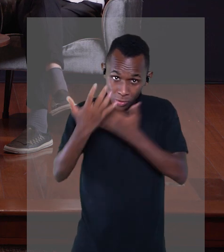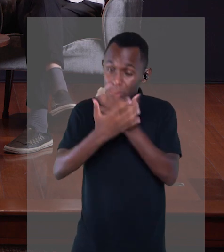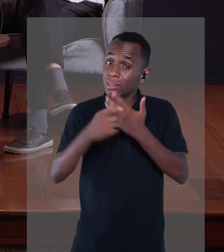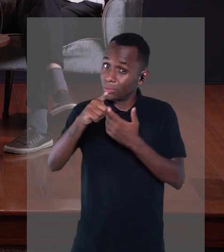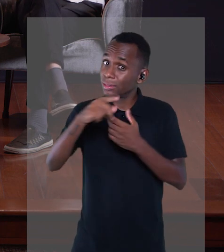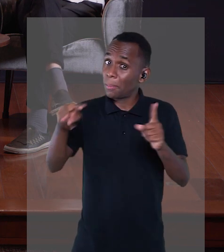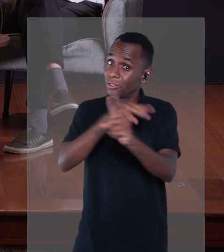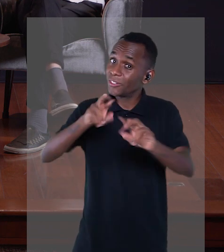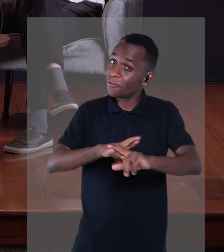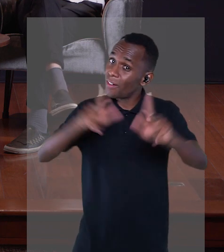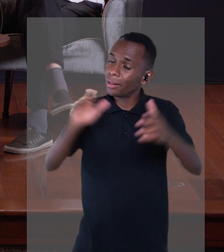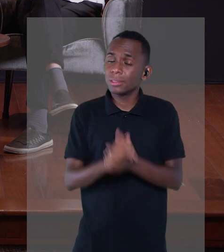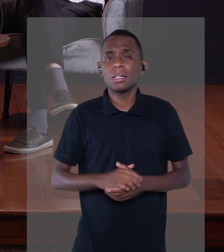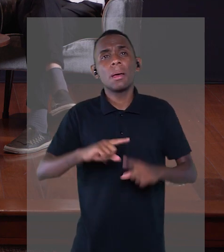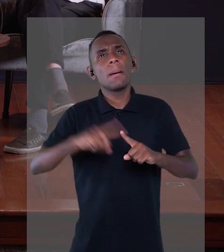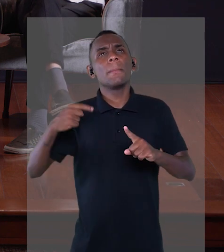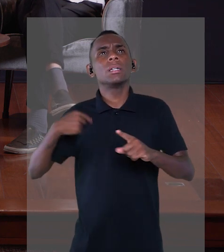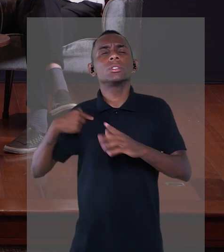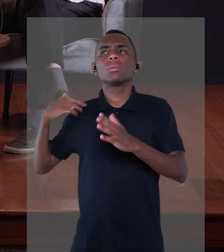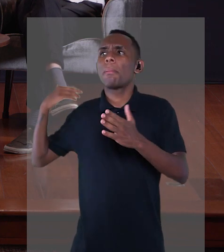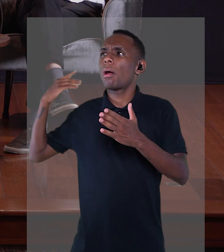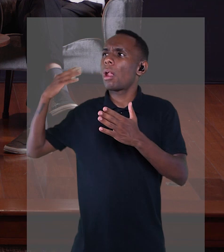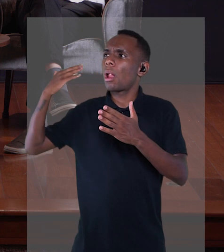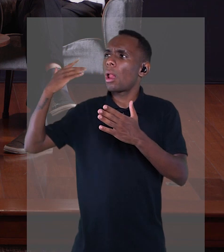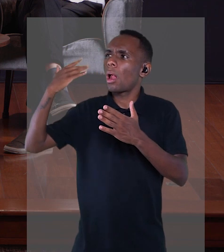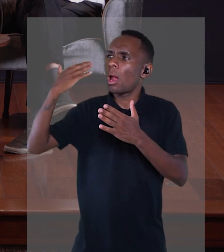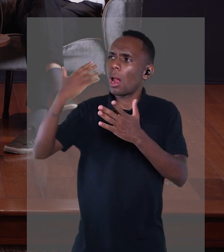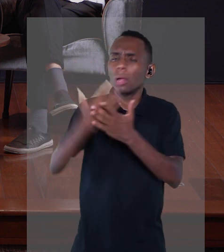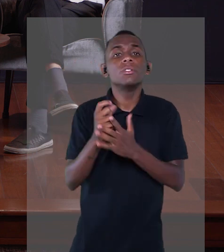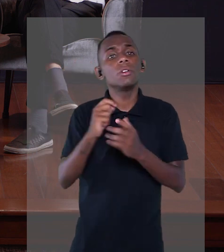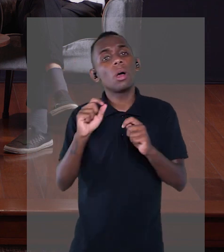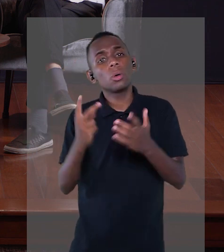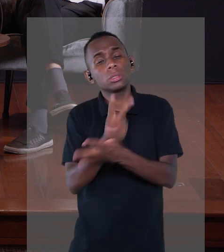Mas eu também acho que de lá para cá eu fiquei um pouco menos,